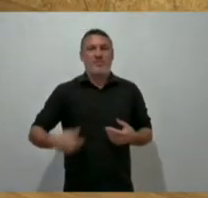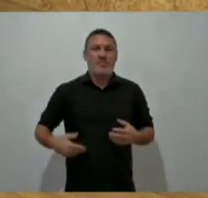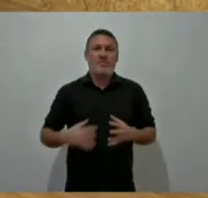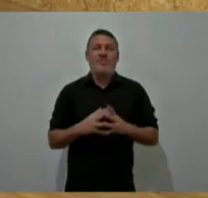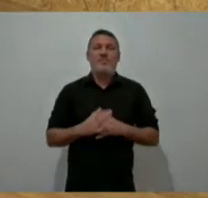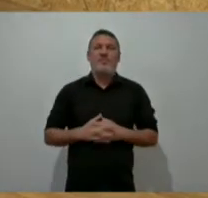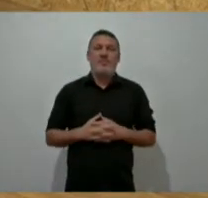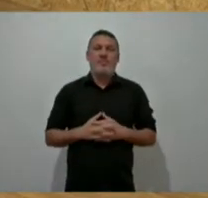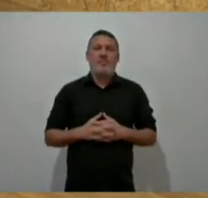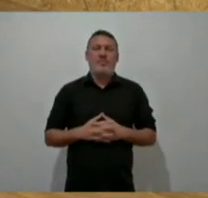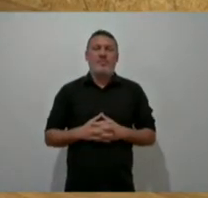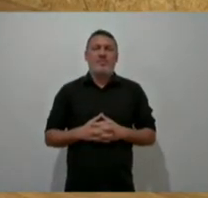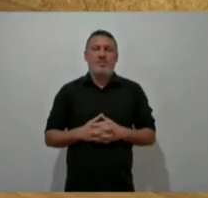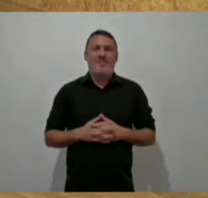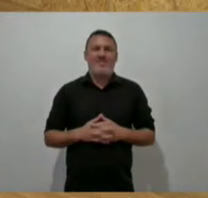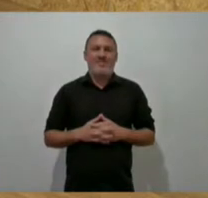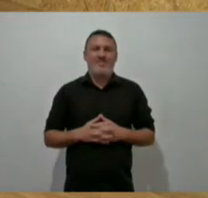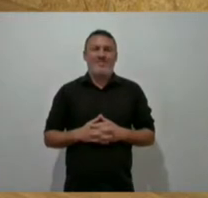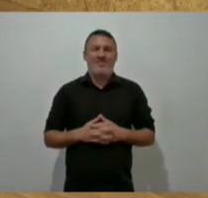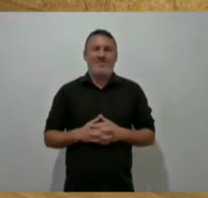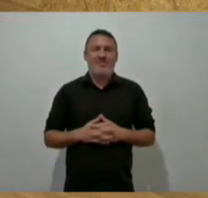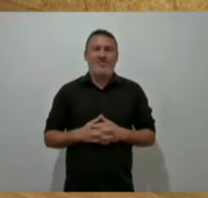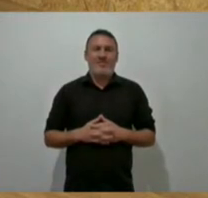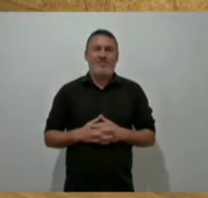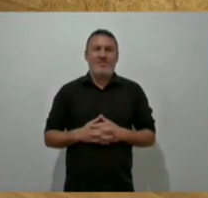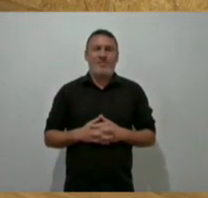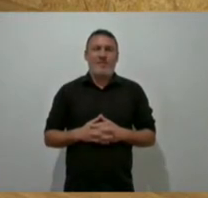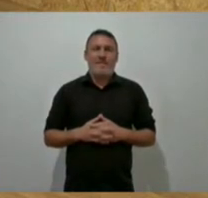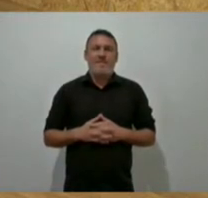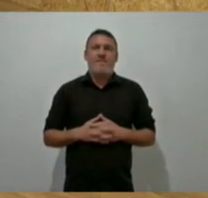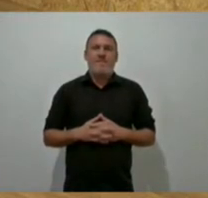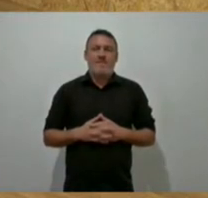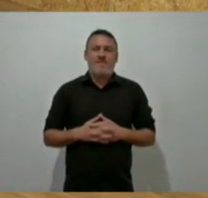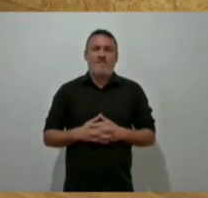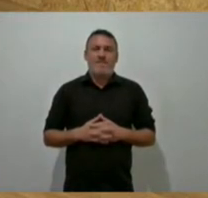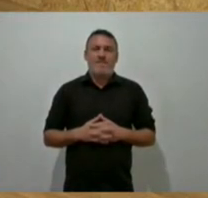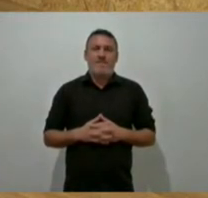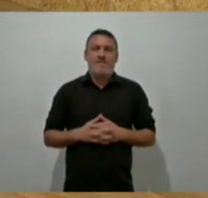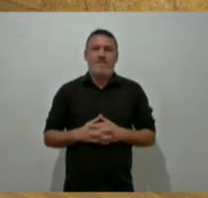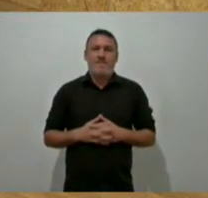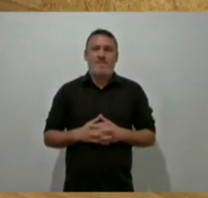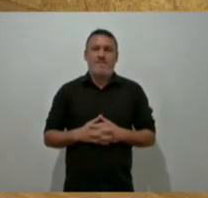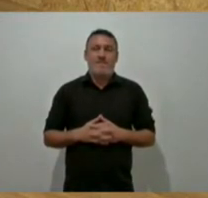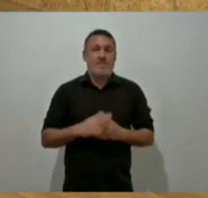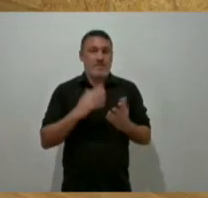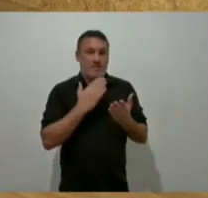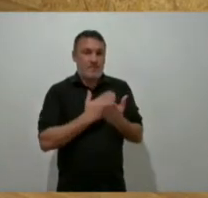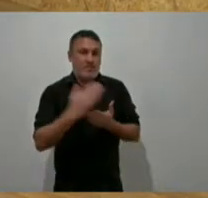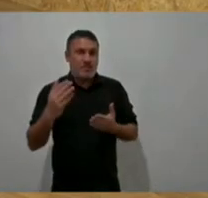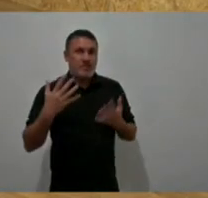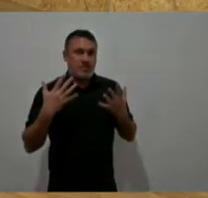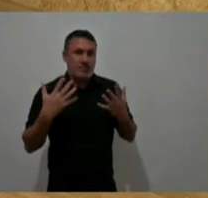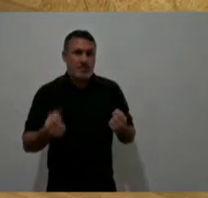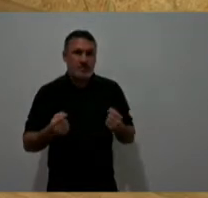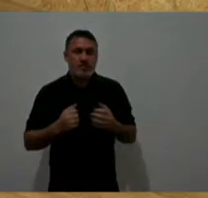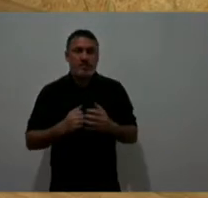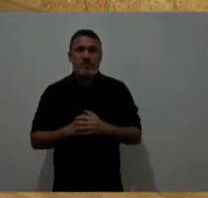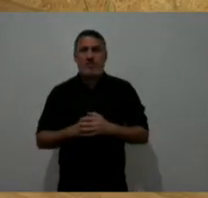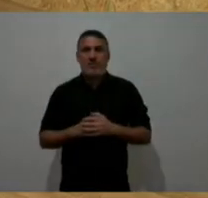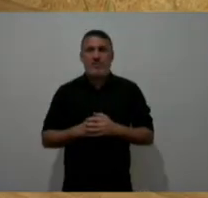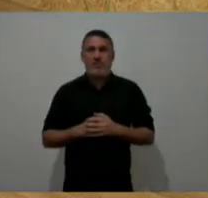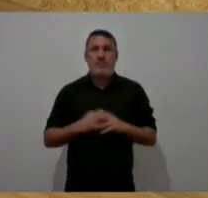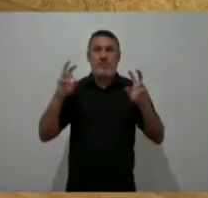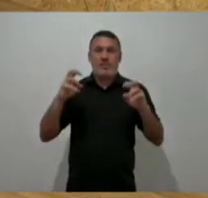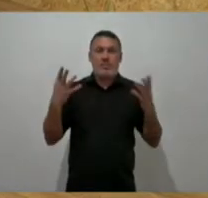bom dia a todos os participantes. Bom, vamos dar início então, falando um pouco o tema do painel,